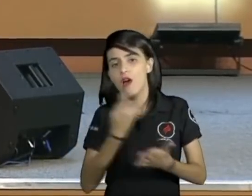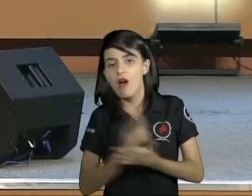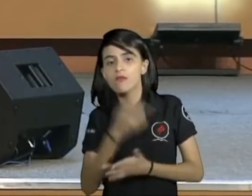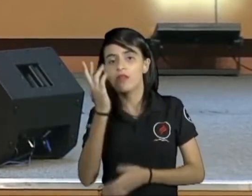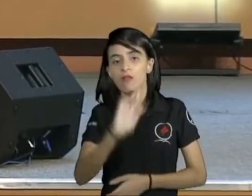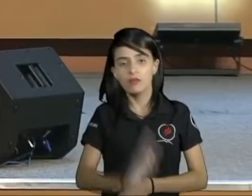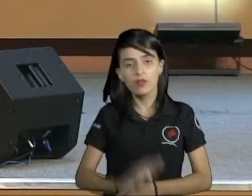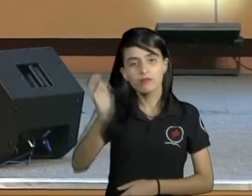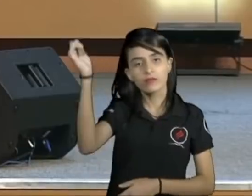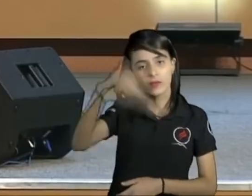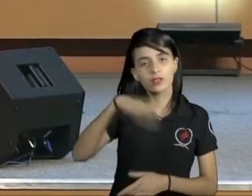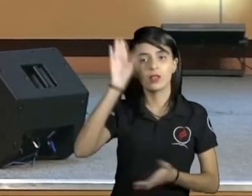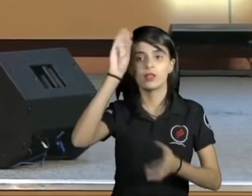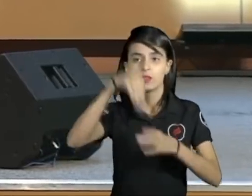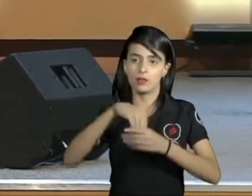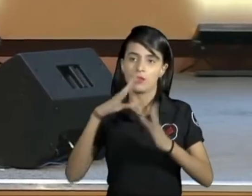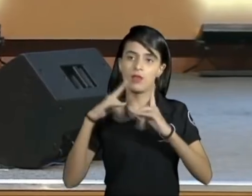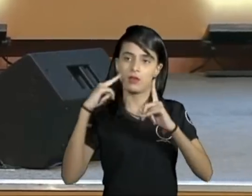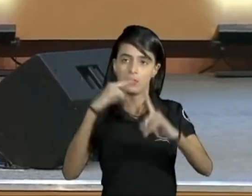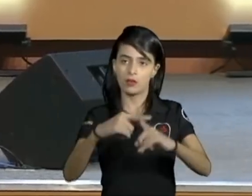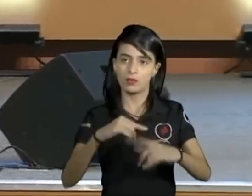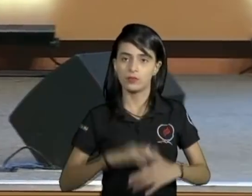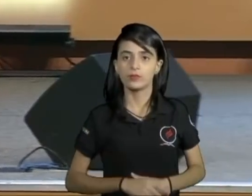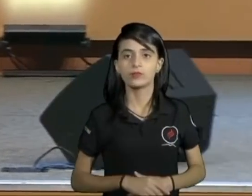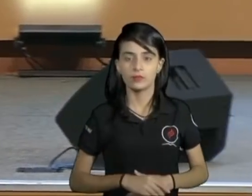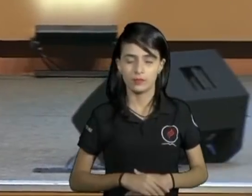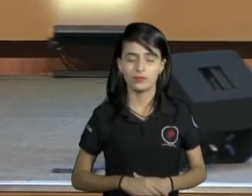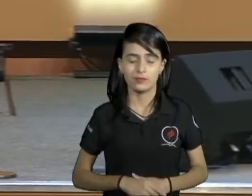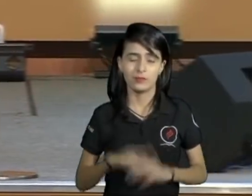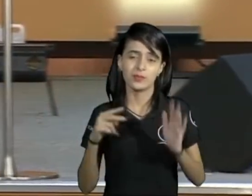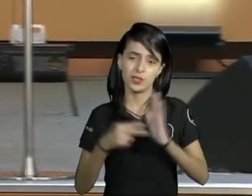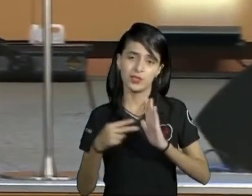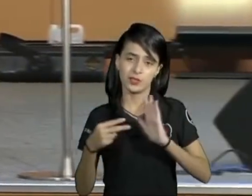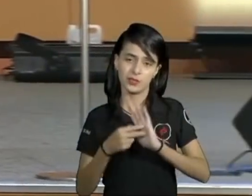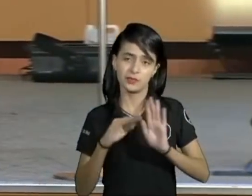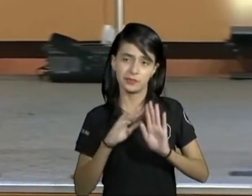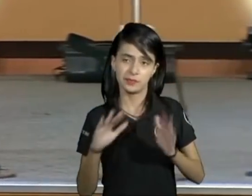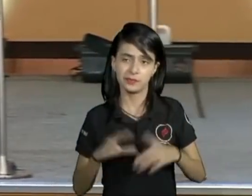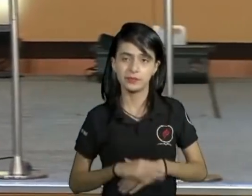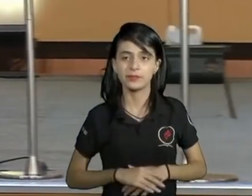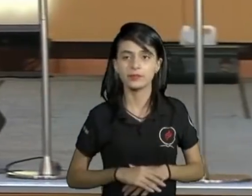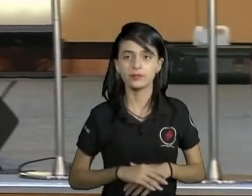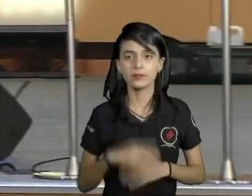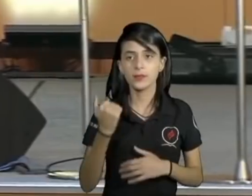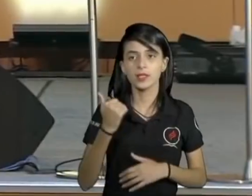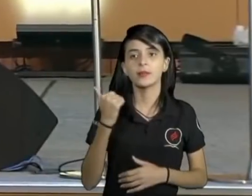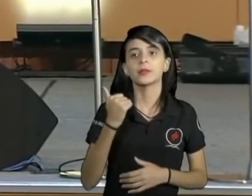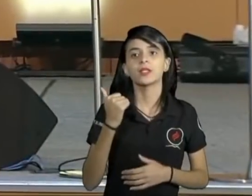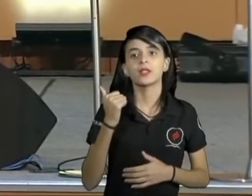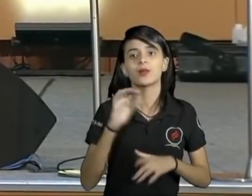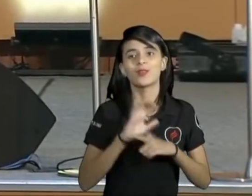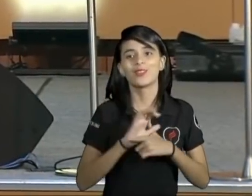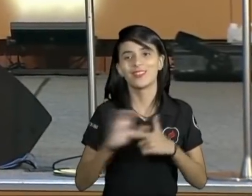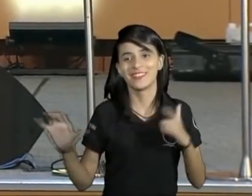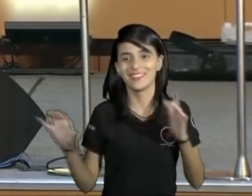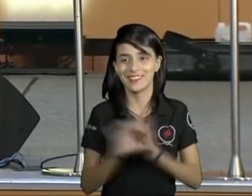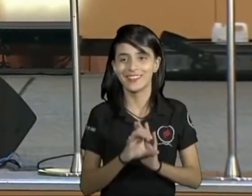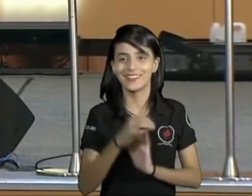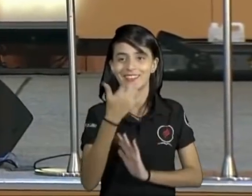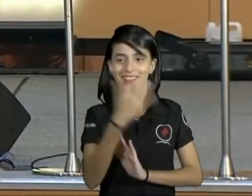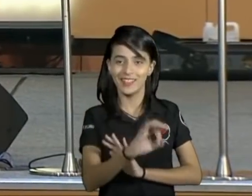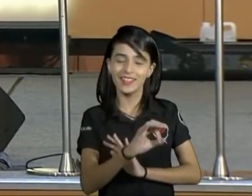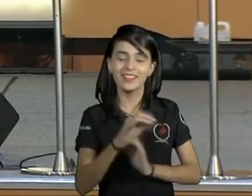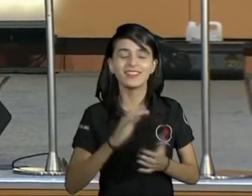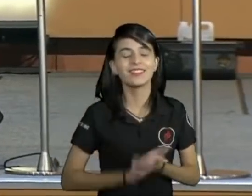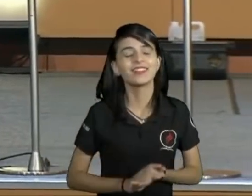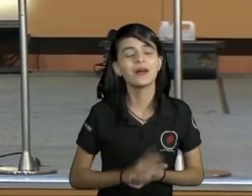vida religiosa dentro da igreja é isso quer dizer a primeira Coríntios Capítulo 10 é o